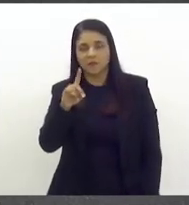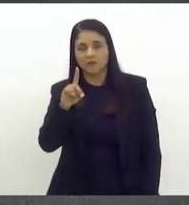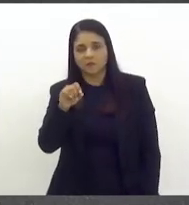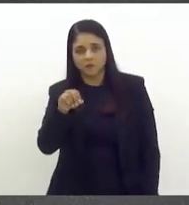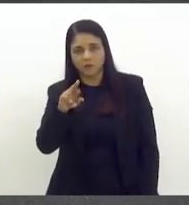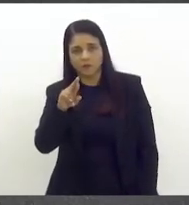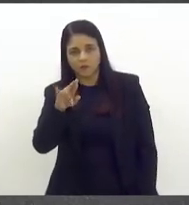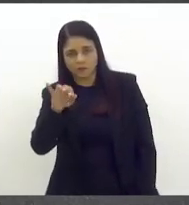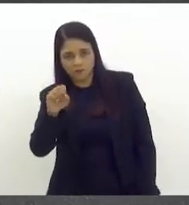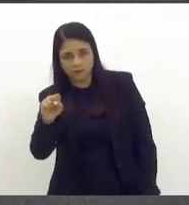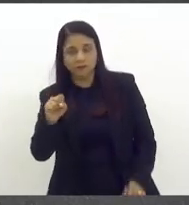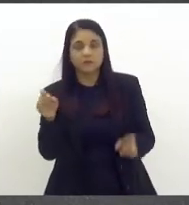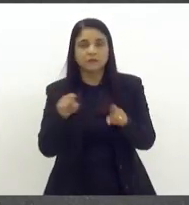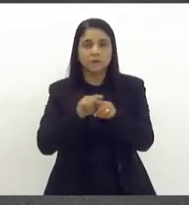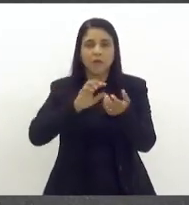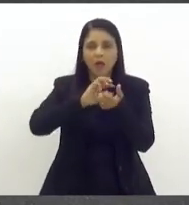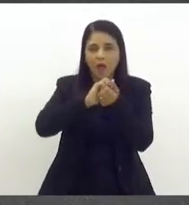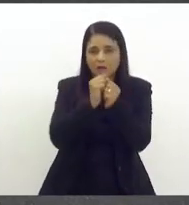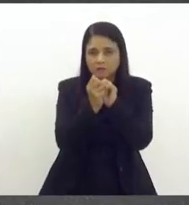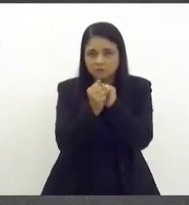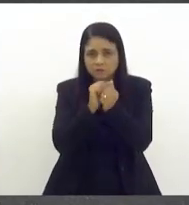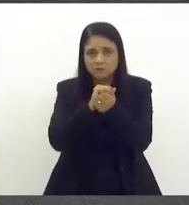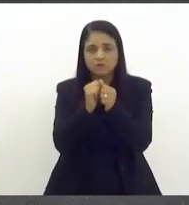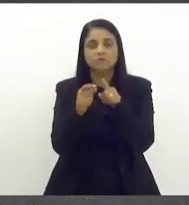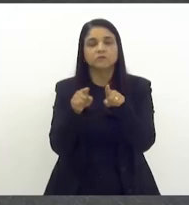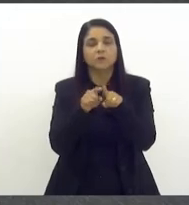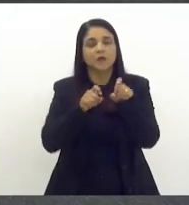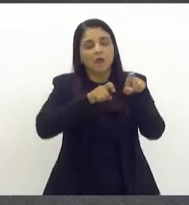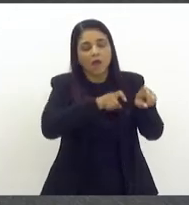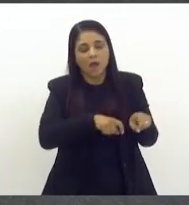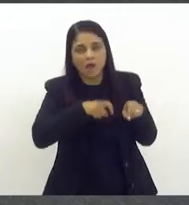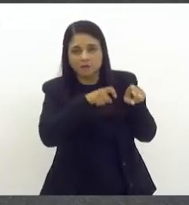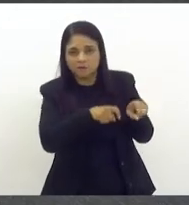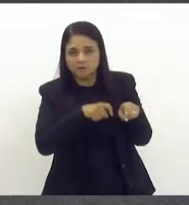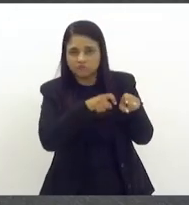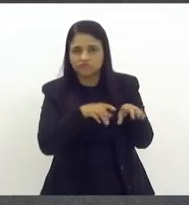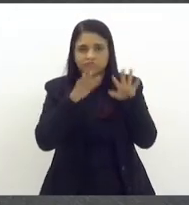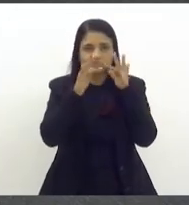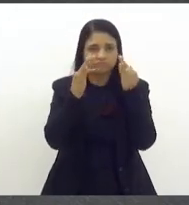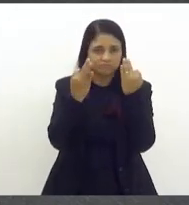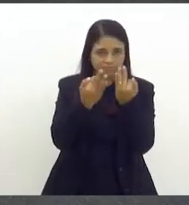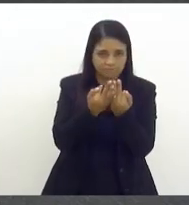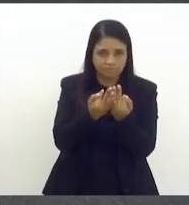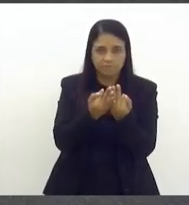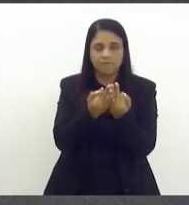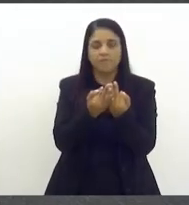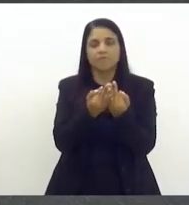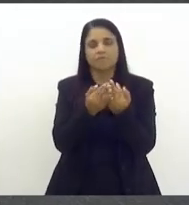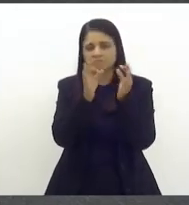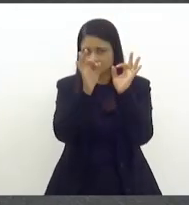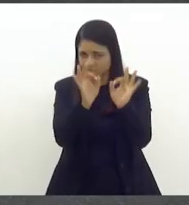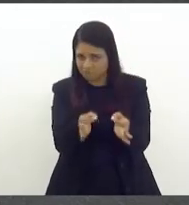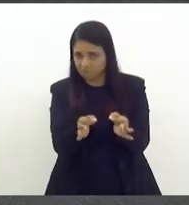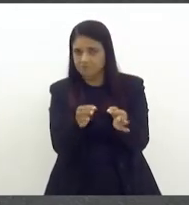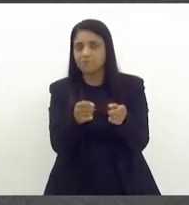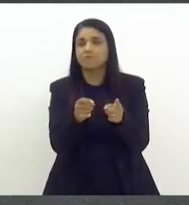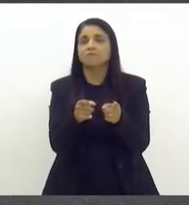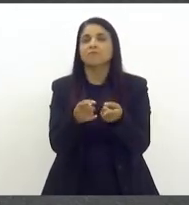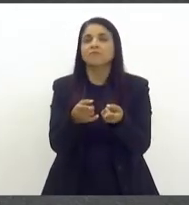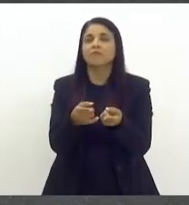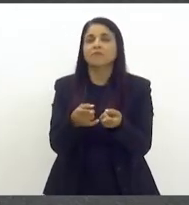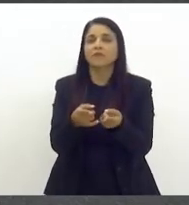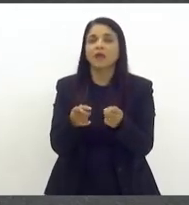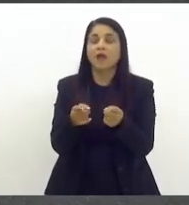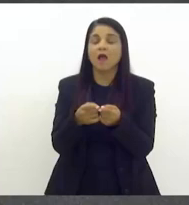deixa cooperativas agrícolas Agricultura Familiar Com certeza tá aqui a nossa